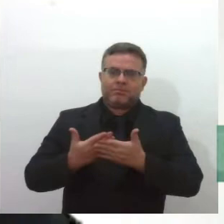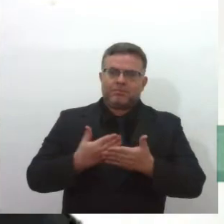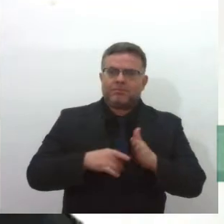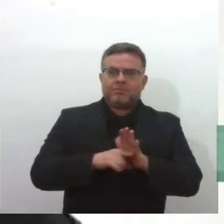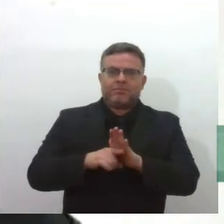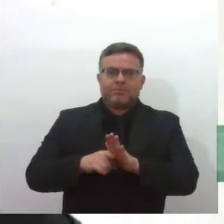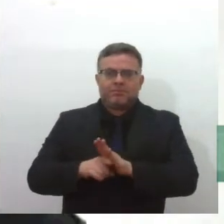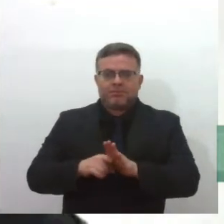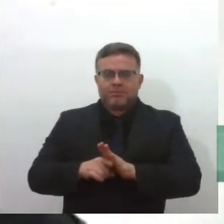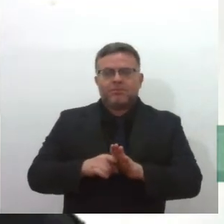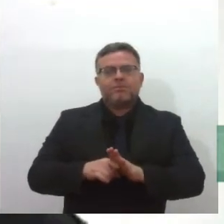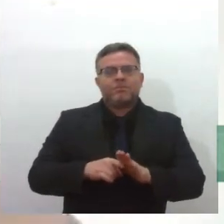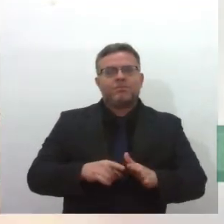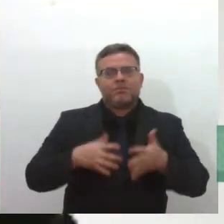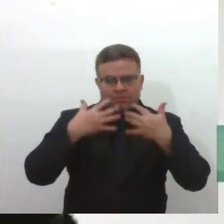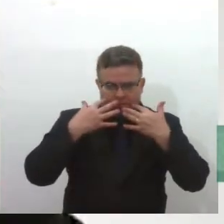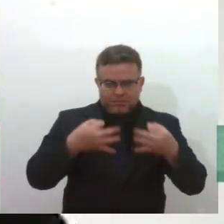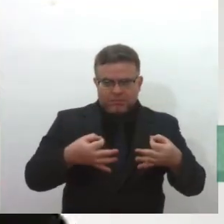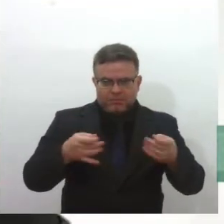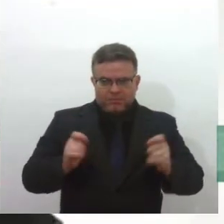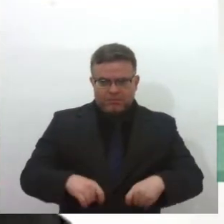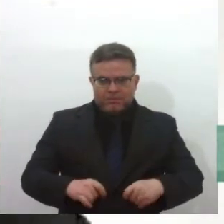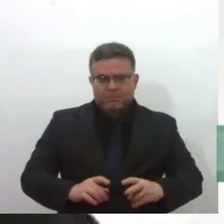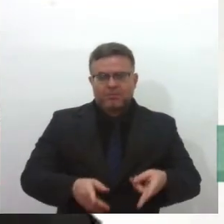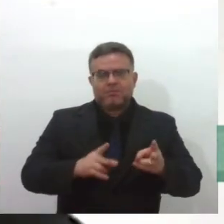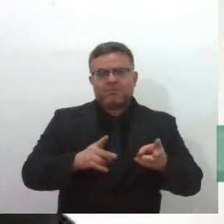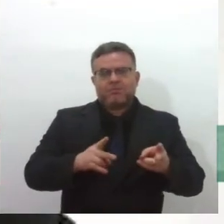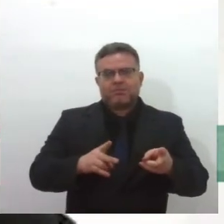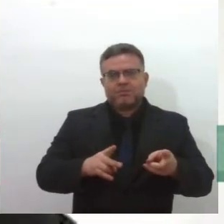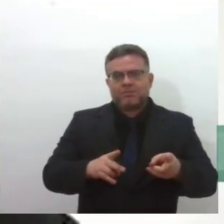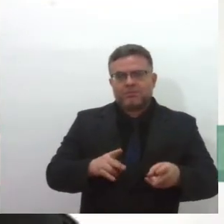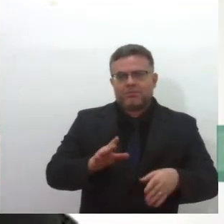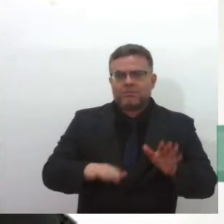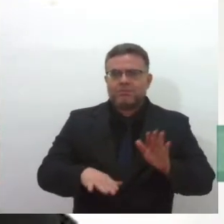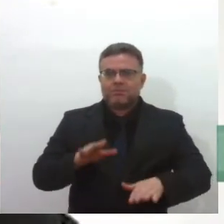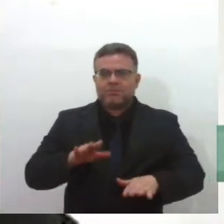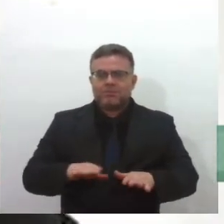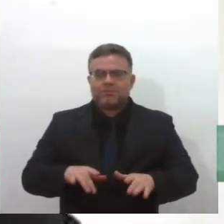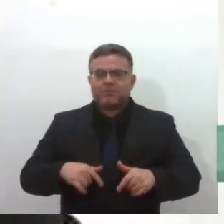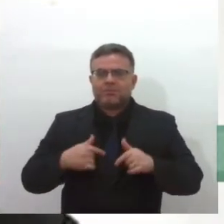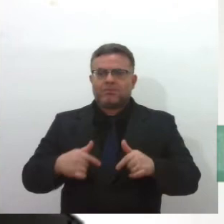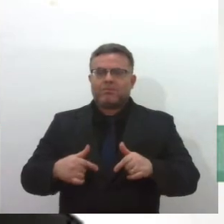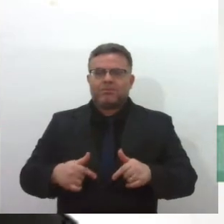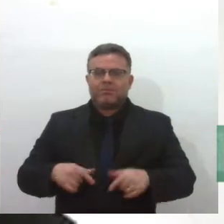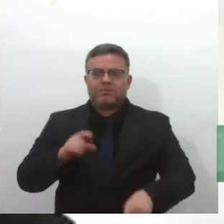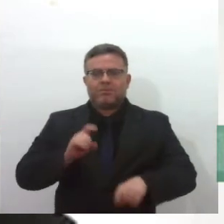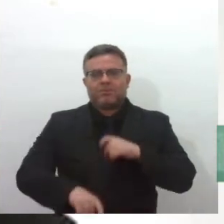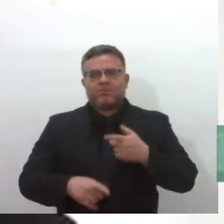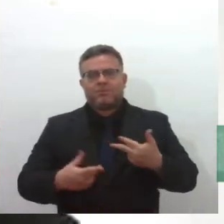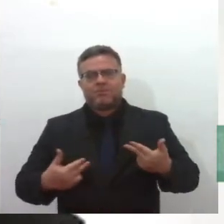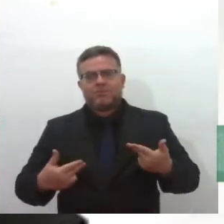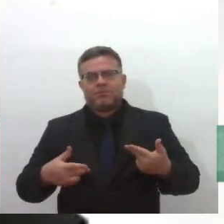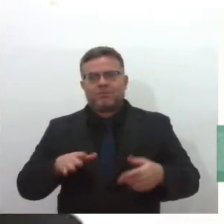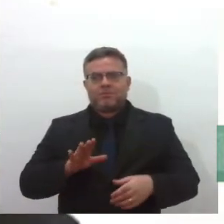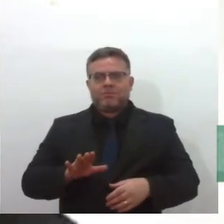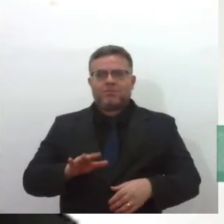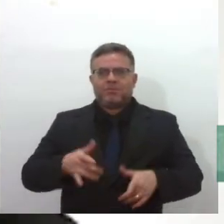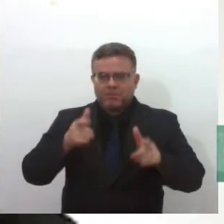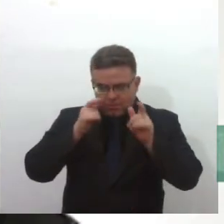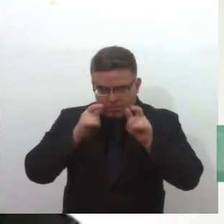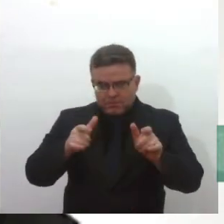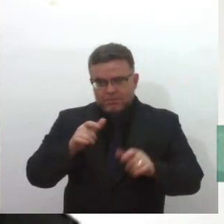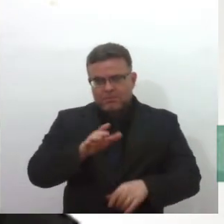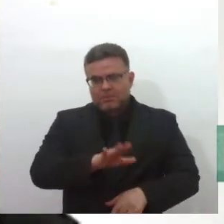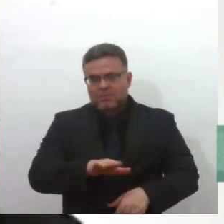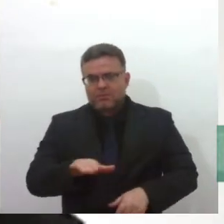atraídas sexualmente, mesmo não resultando em um tipo de ato de violação sexual, mas que tenham esse interesse em criança